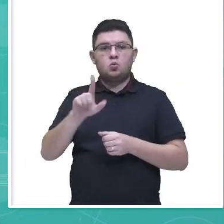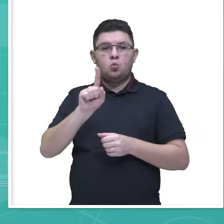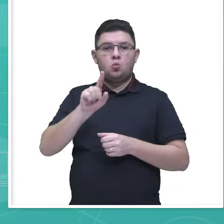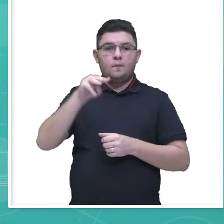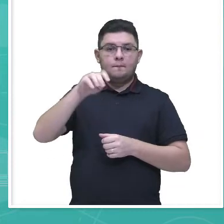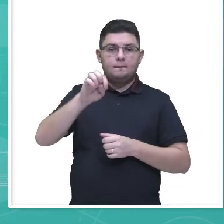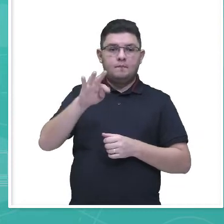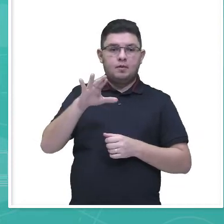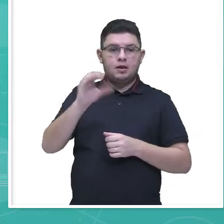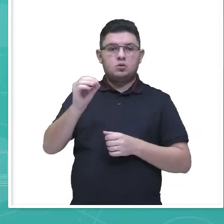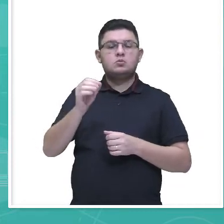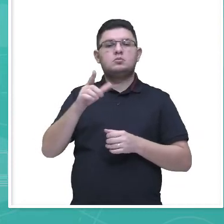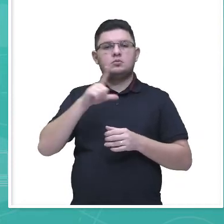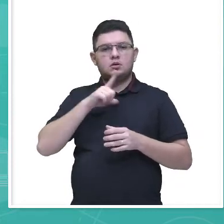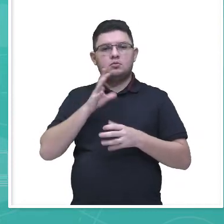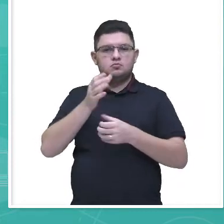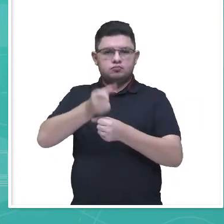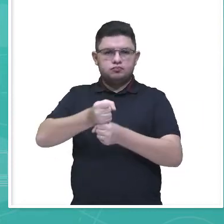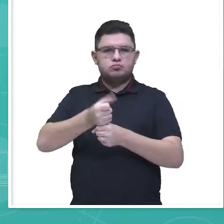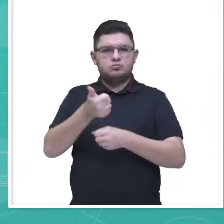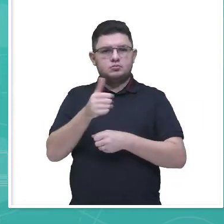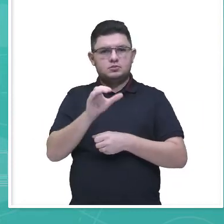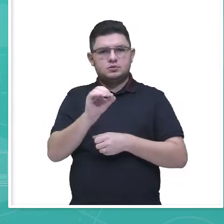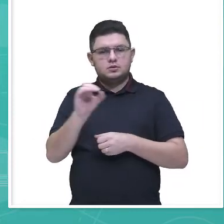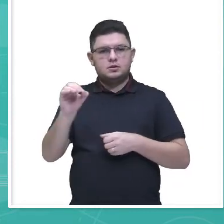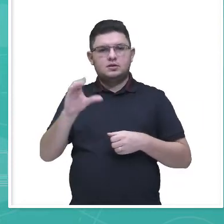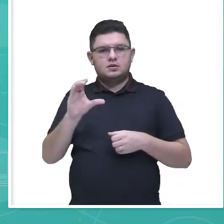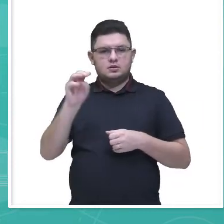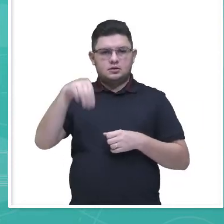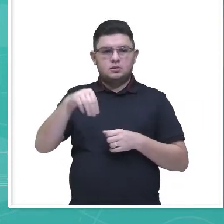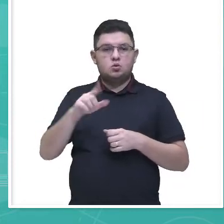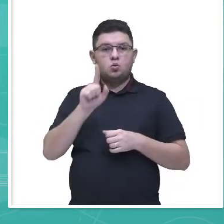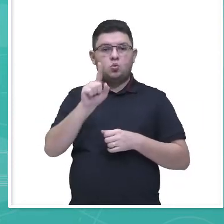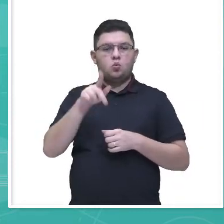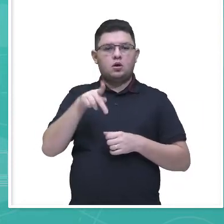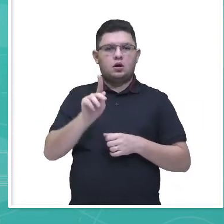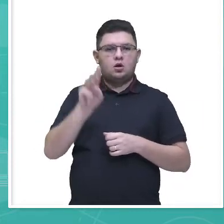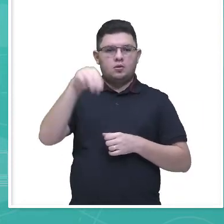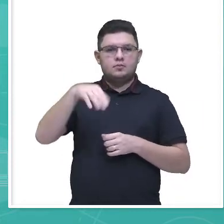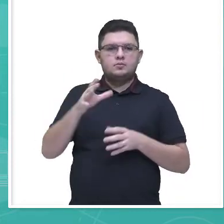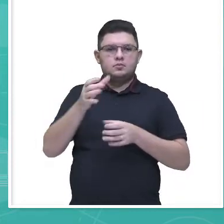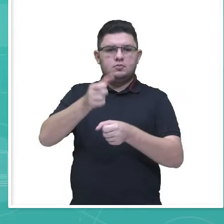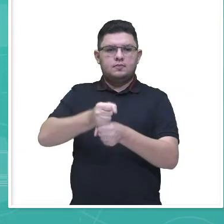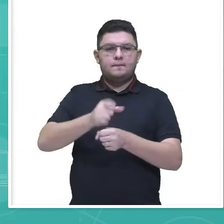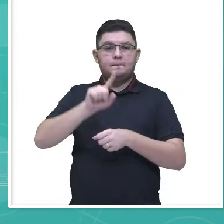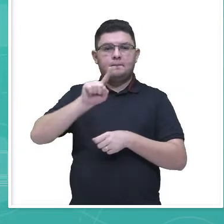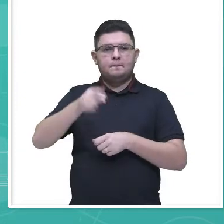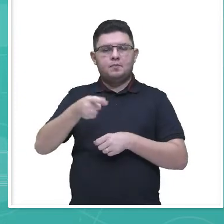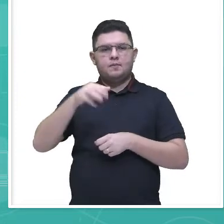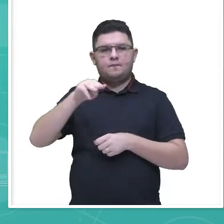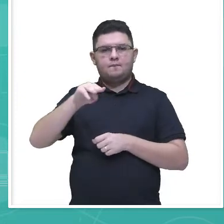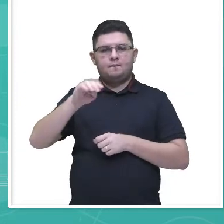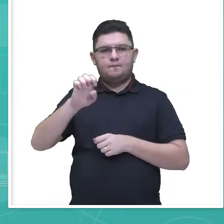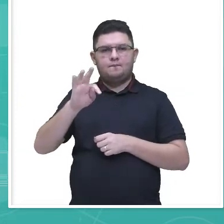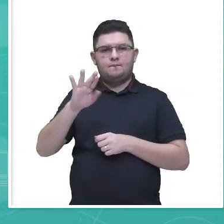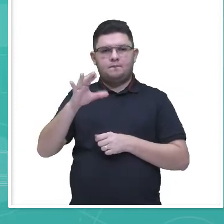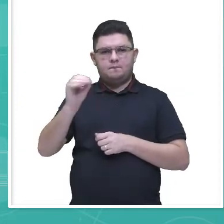100 centímetros, e em 1 quilômetro, 1.000 metros, certo? Vamos agora para a nossa transformação. A gente tem aqui uma